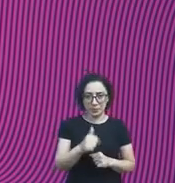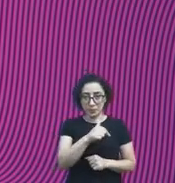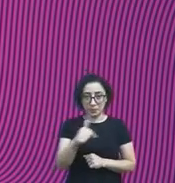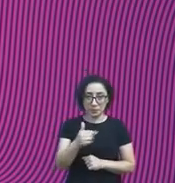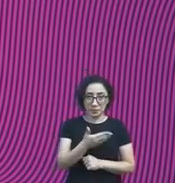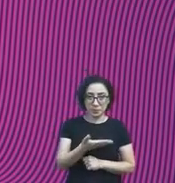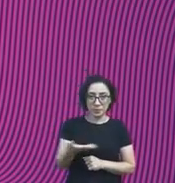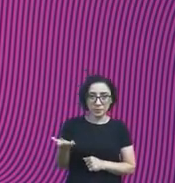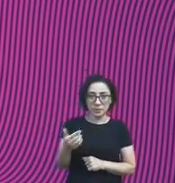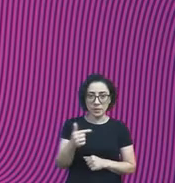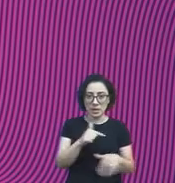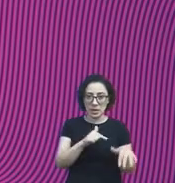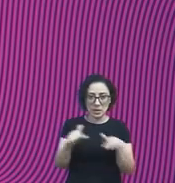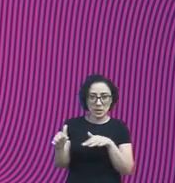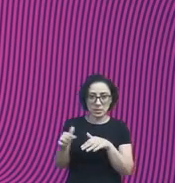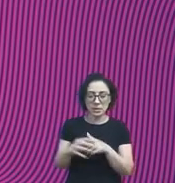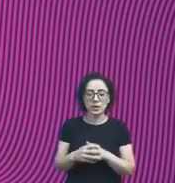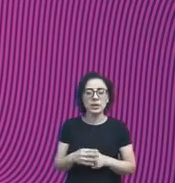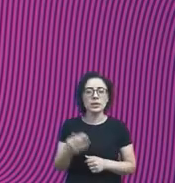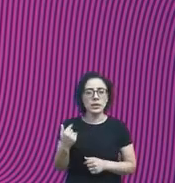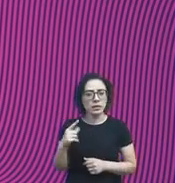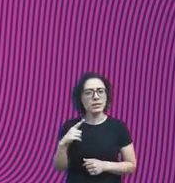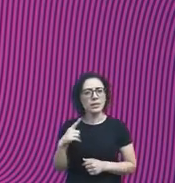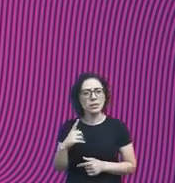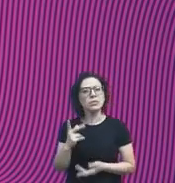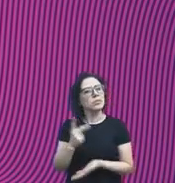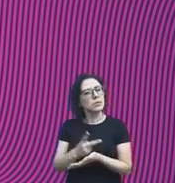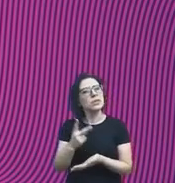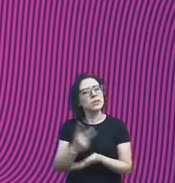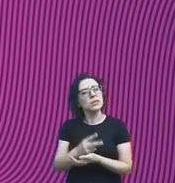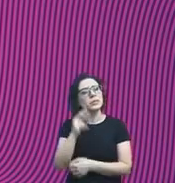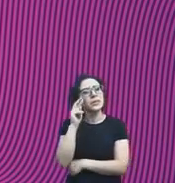já está ficando quase monótono, né?